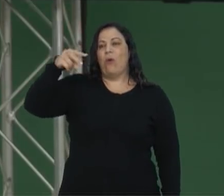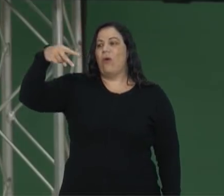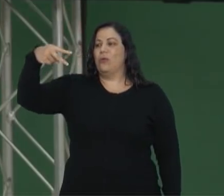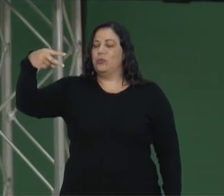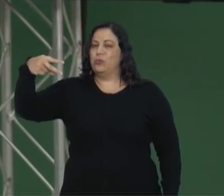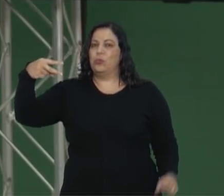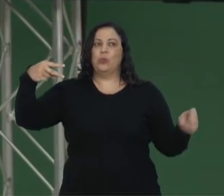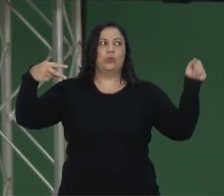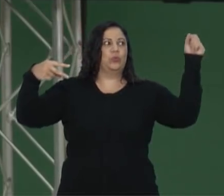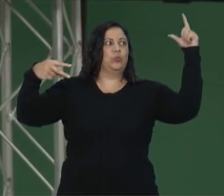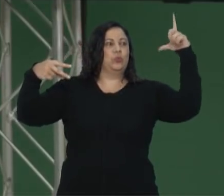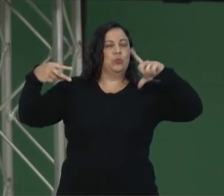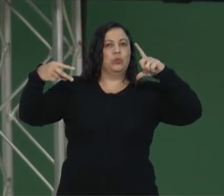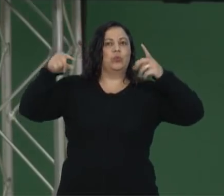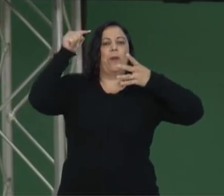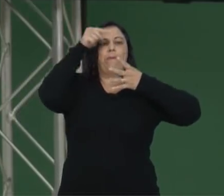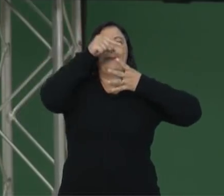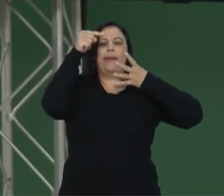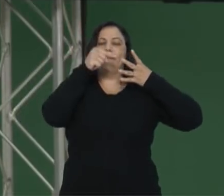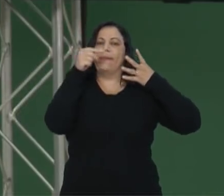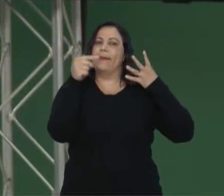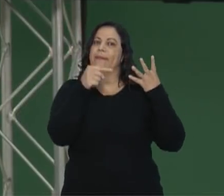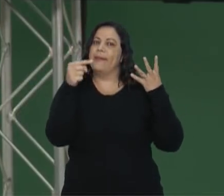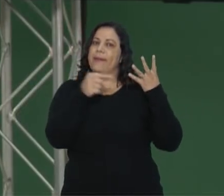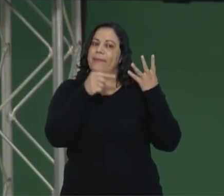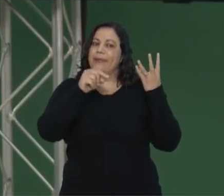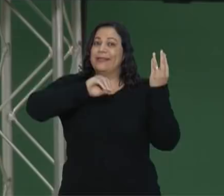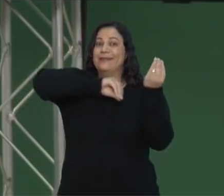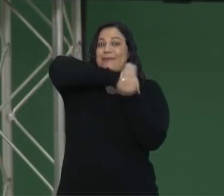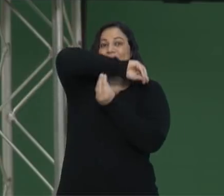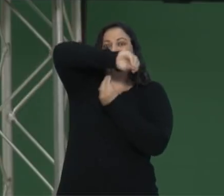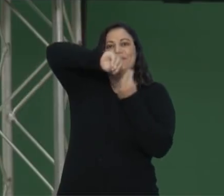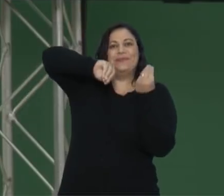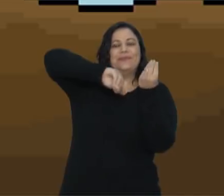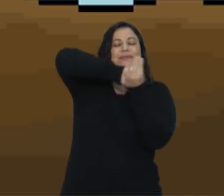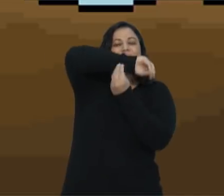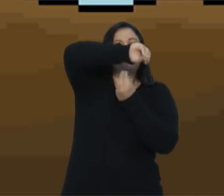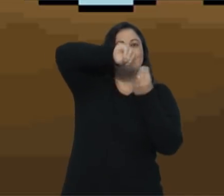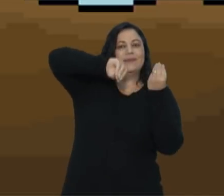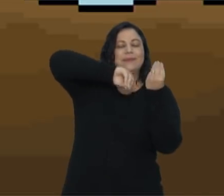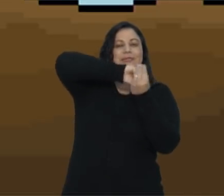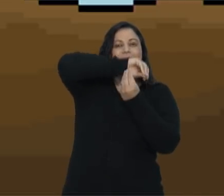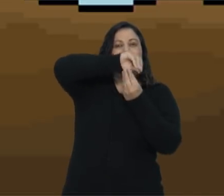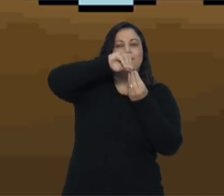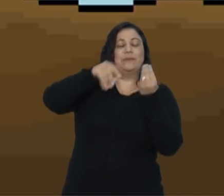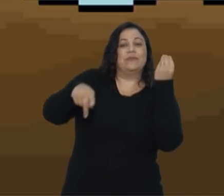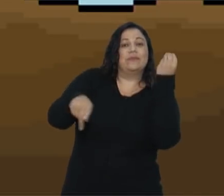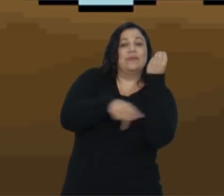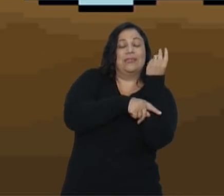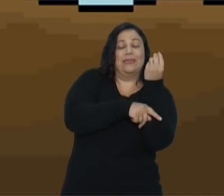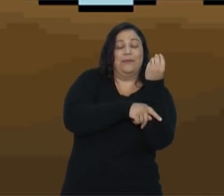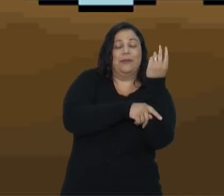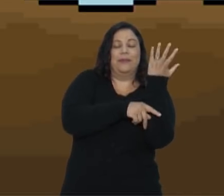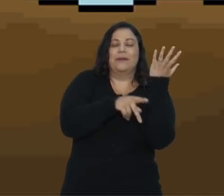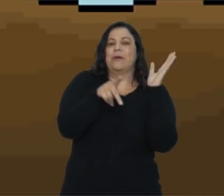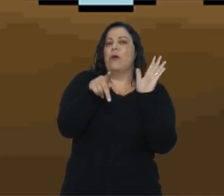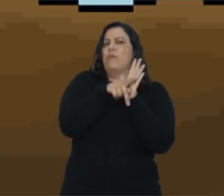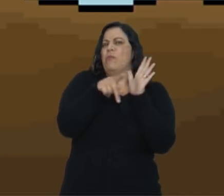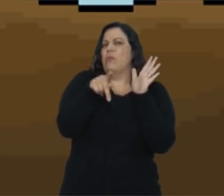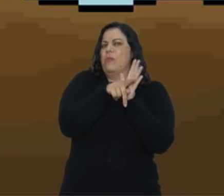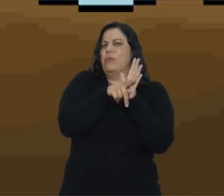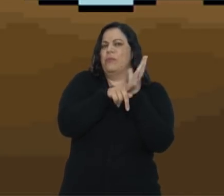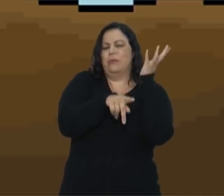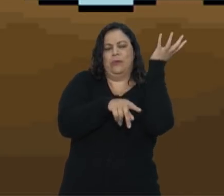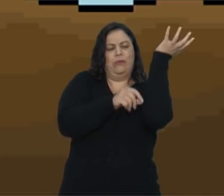luz do Sol, vai produzir produtos para a planta. Vai produzir o que a gente chama de glicose, de açúcar.